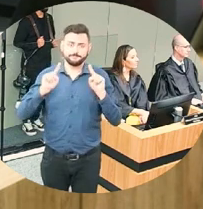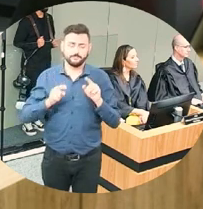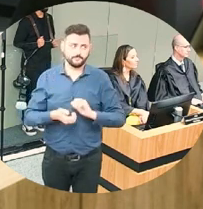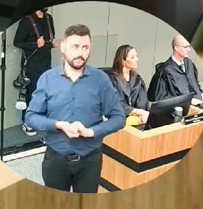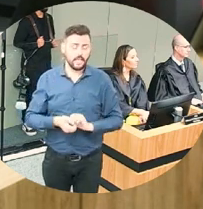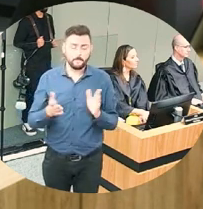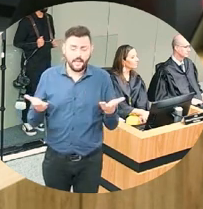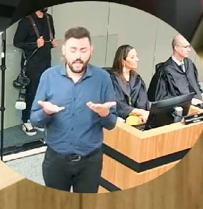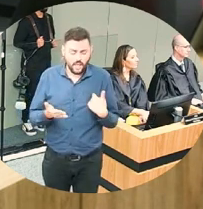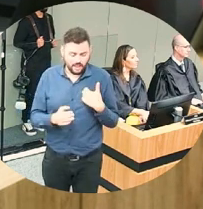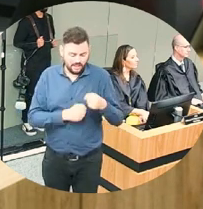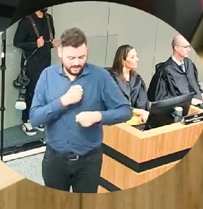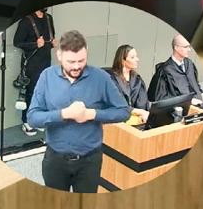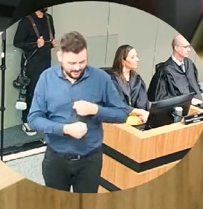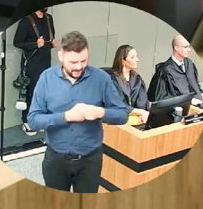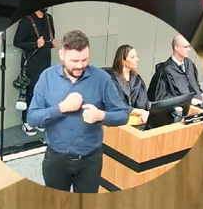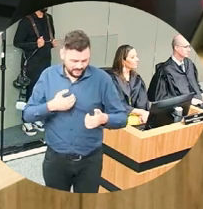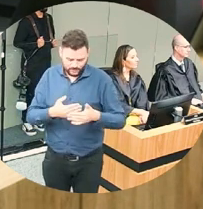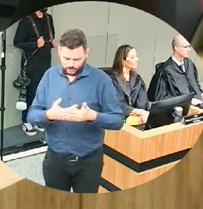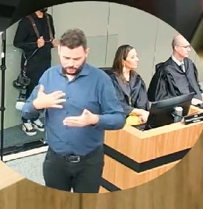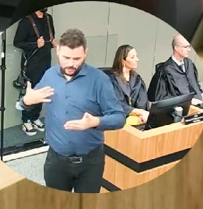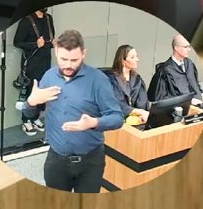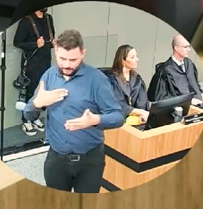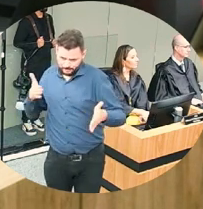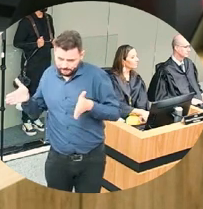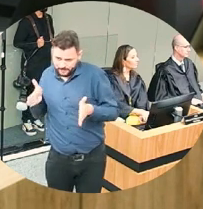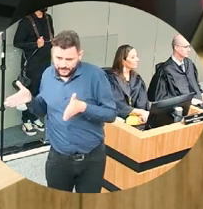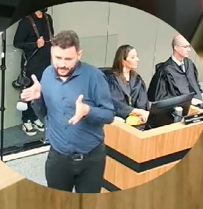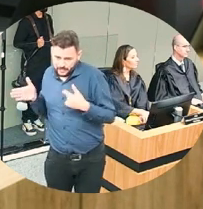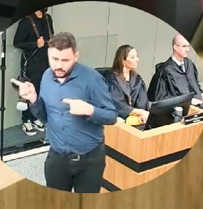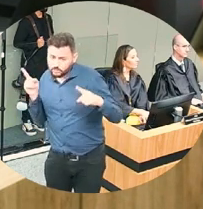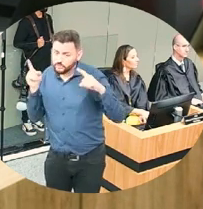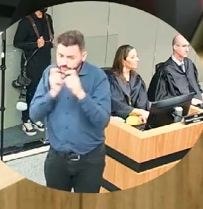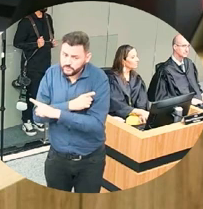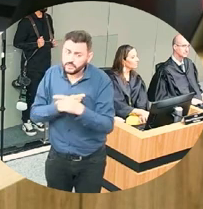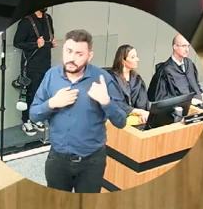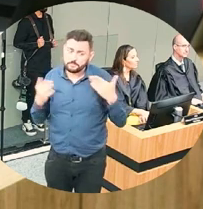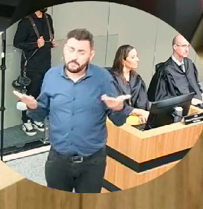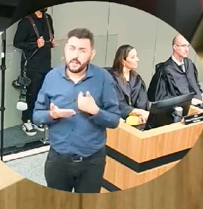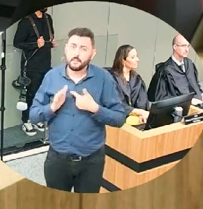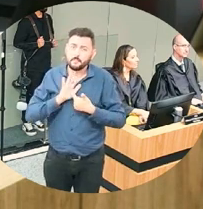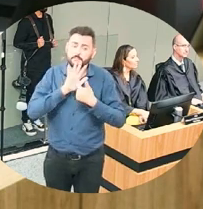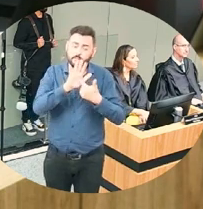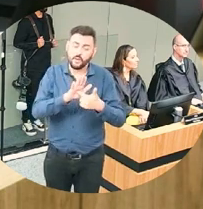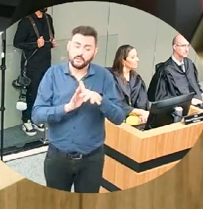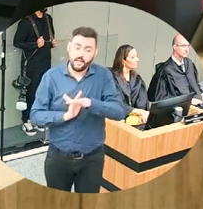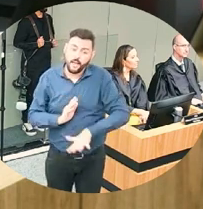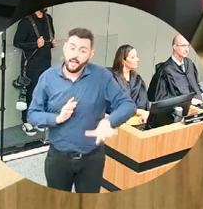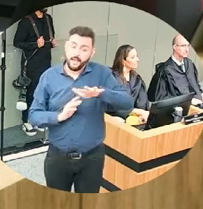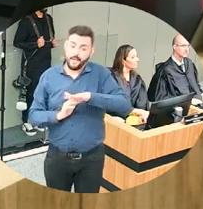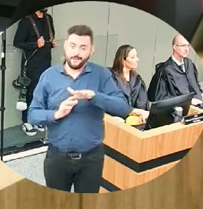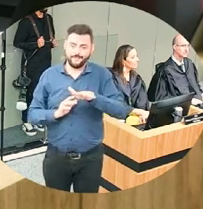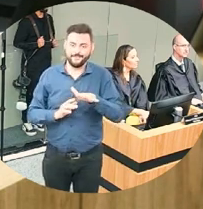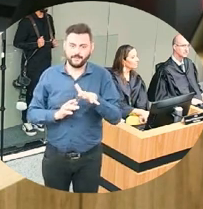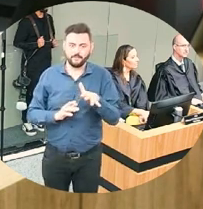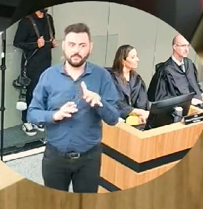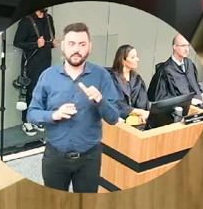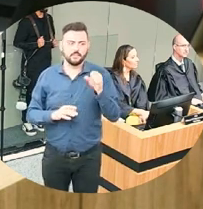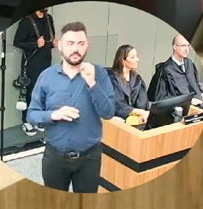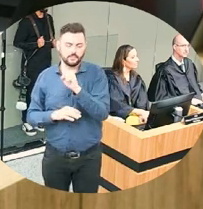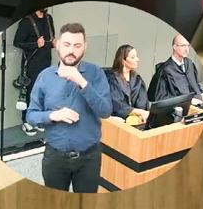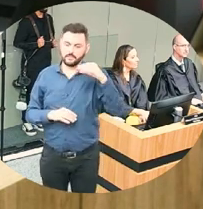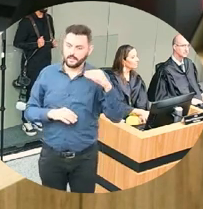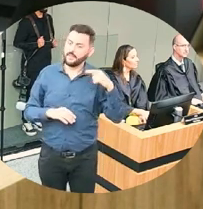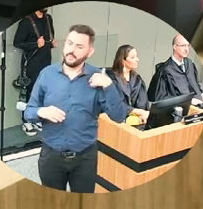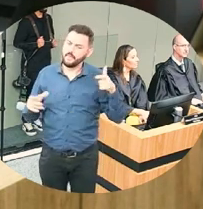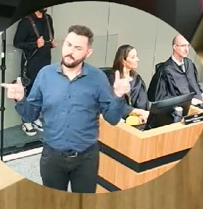anos embora do ponto de vista territorial seja relativamente pequeno comparado aos demais Estados